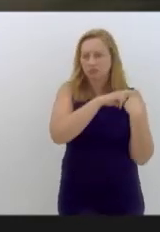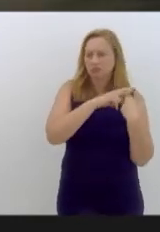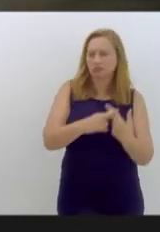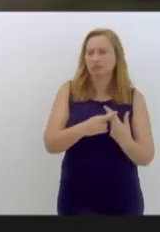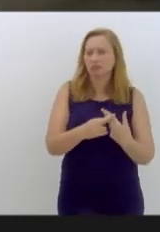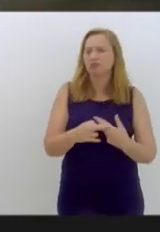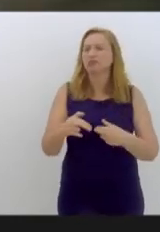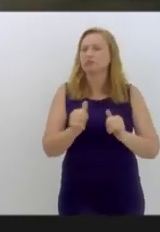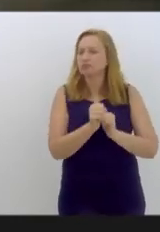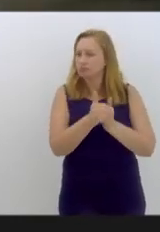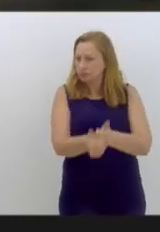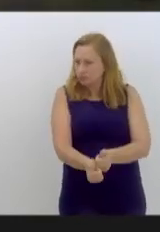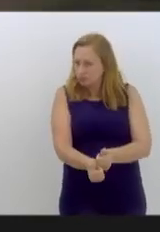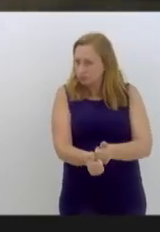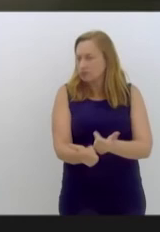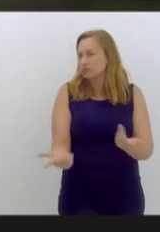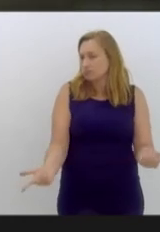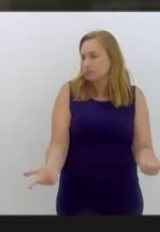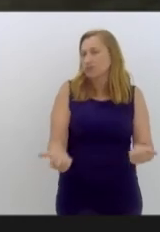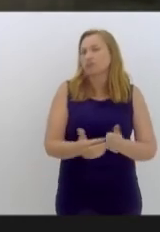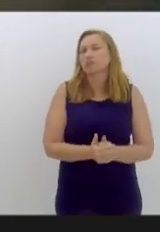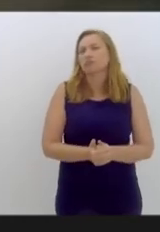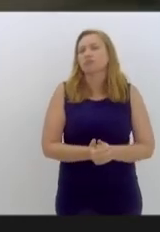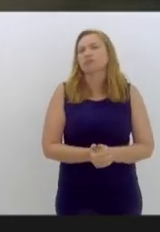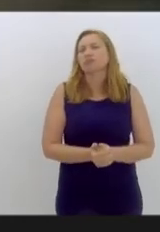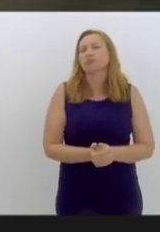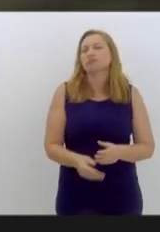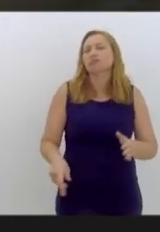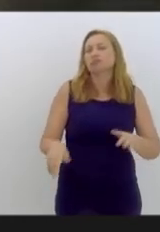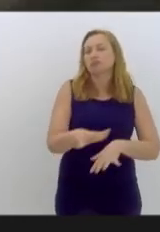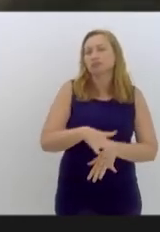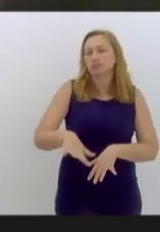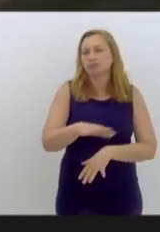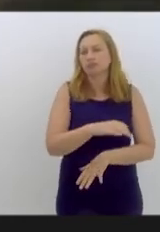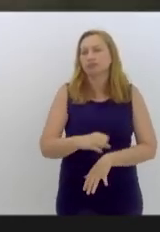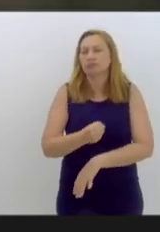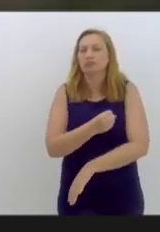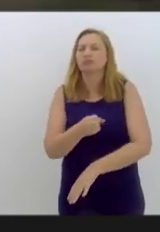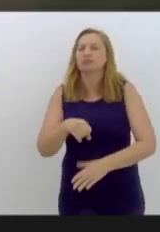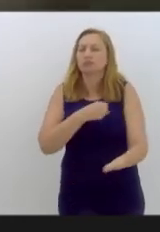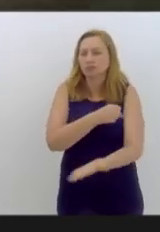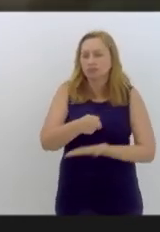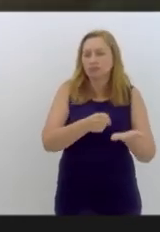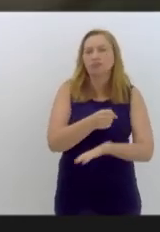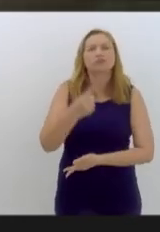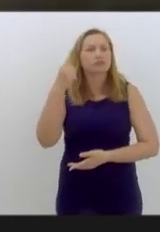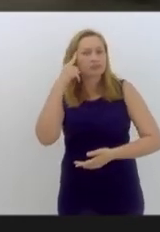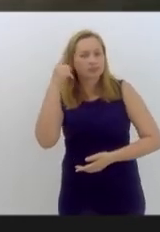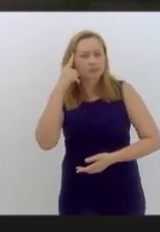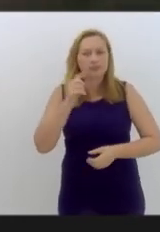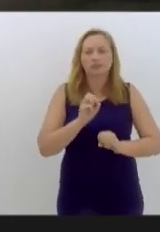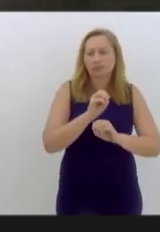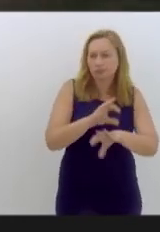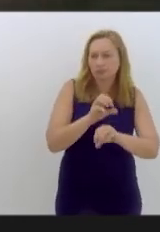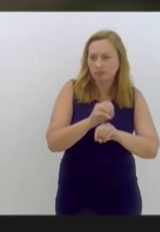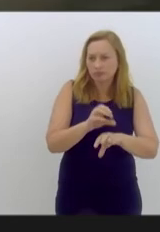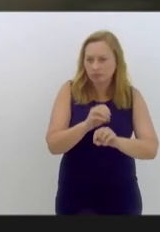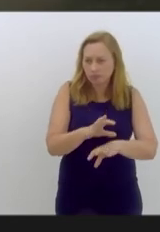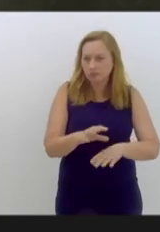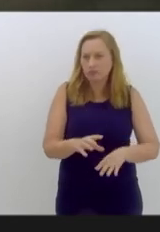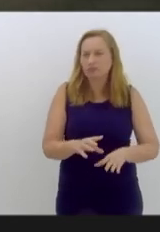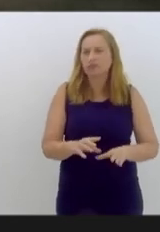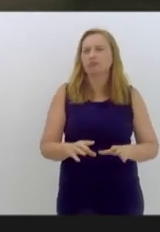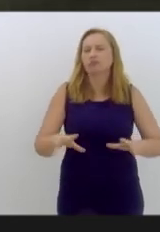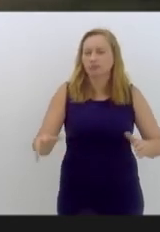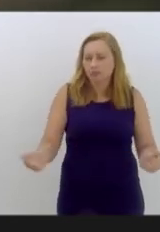esse segmento, com essa parte da educação básica. Então, o Estado precisa pensar que a educação ela é regime de